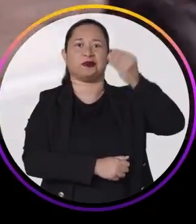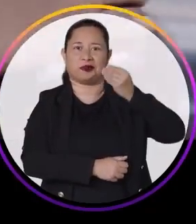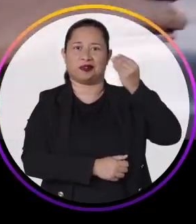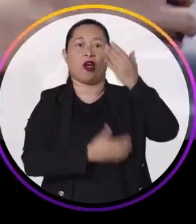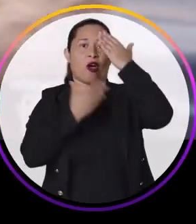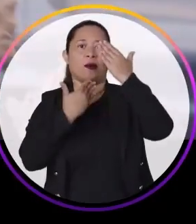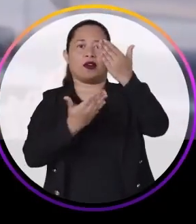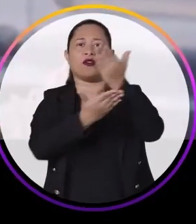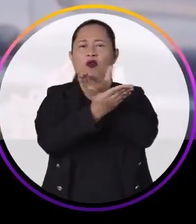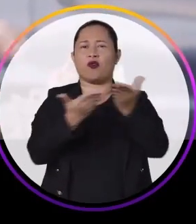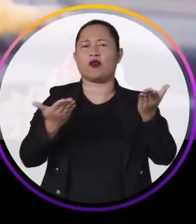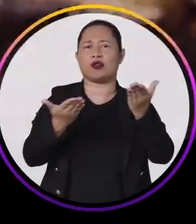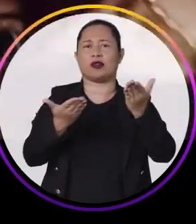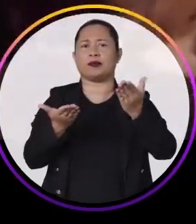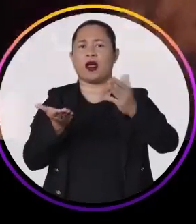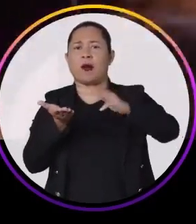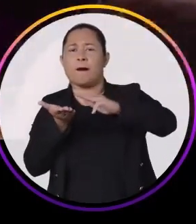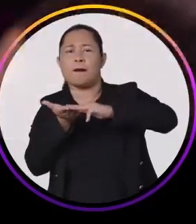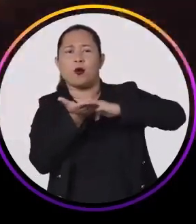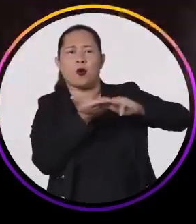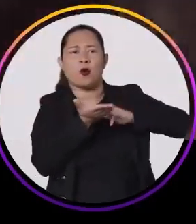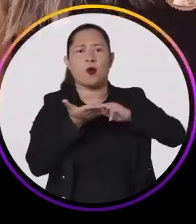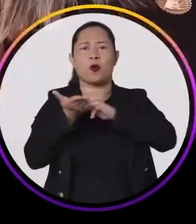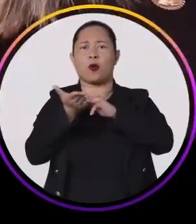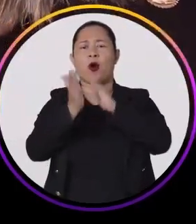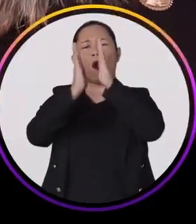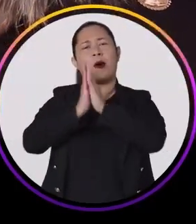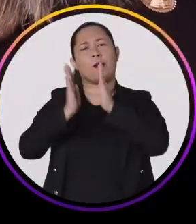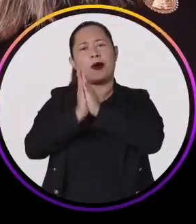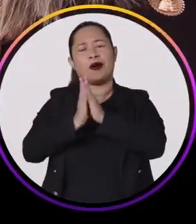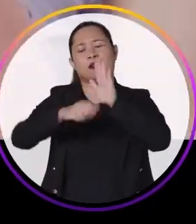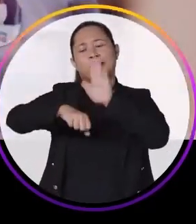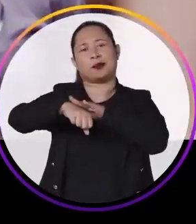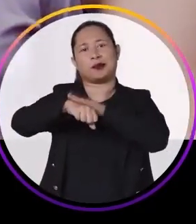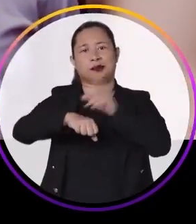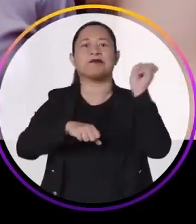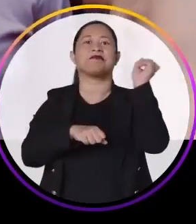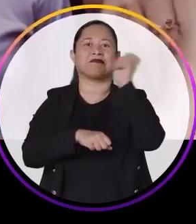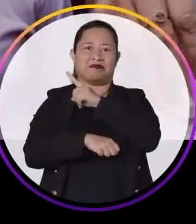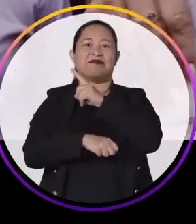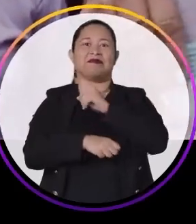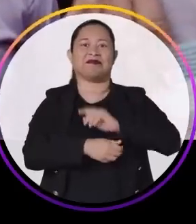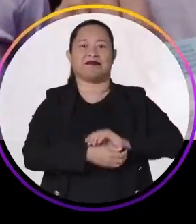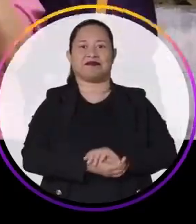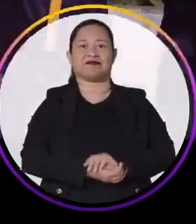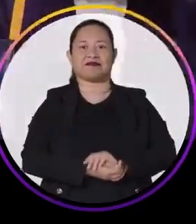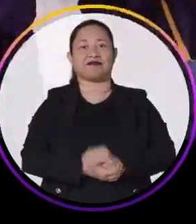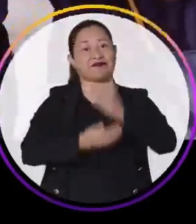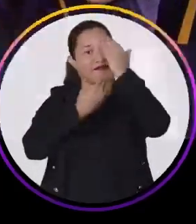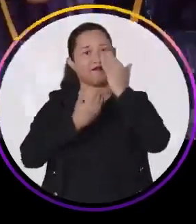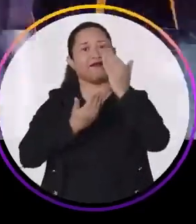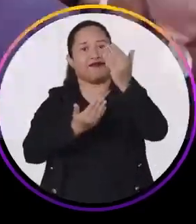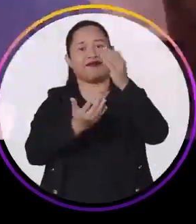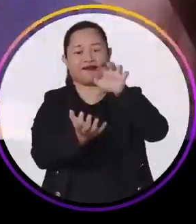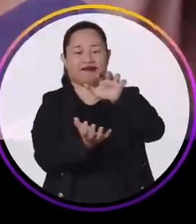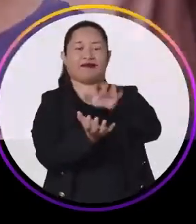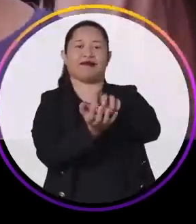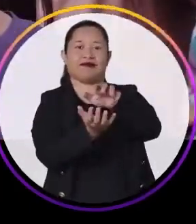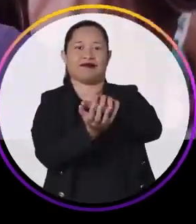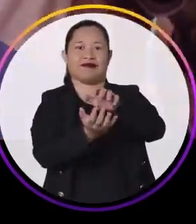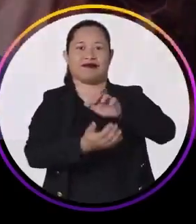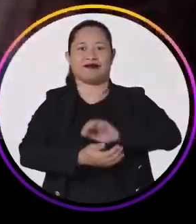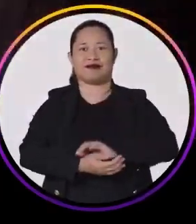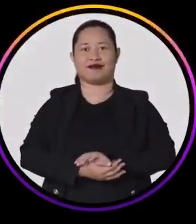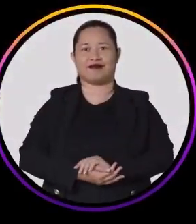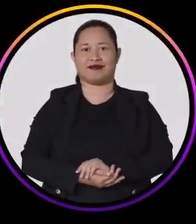experiência. Obrigado a você que mandou suas orações e mensagens nos momentos mais difíceis. Obrigado,